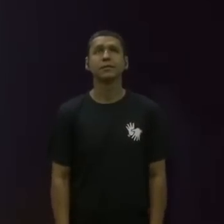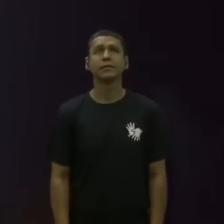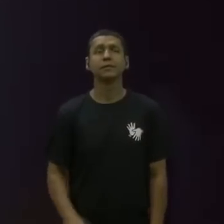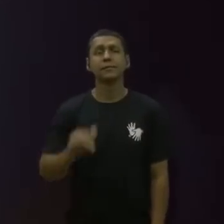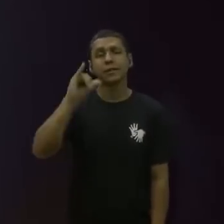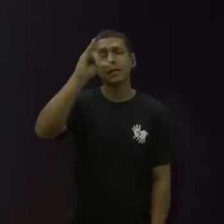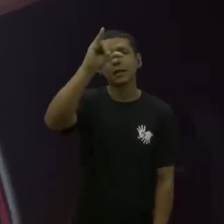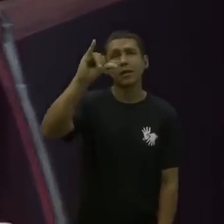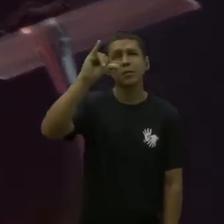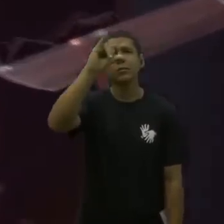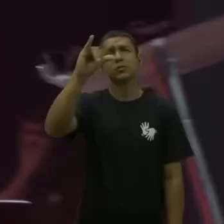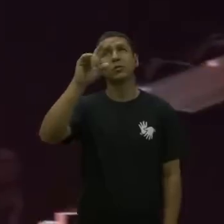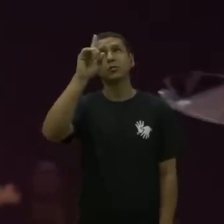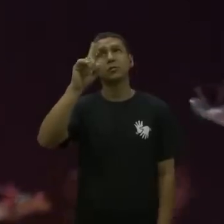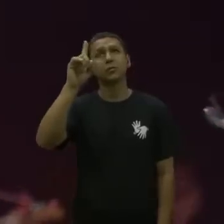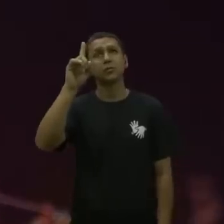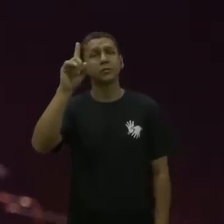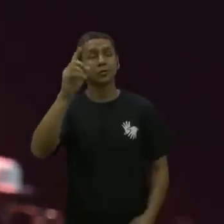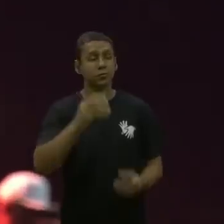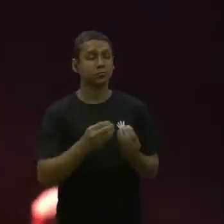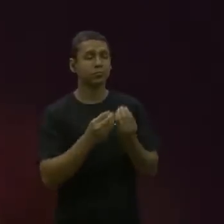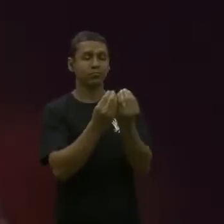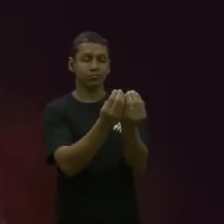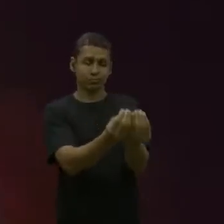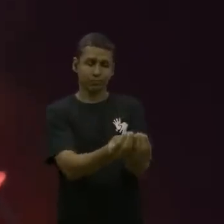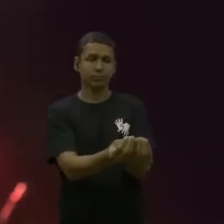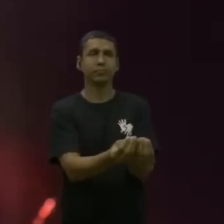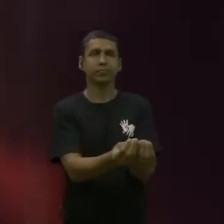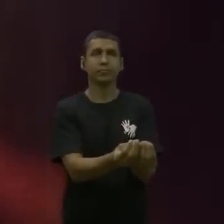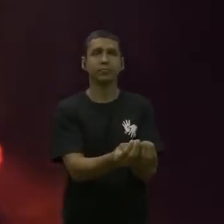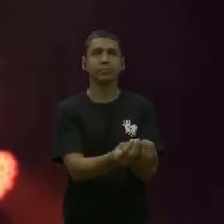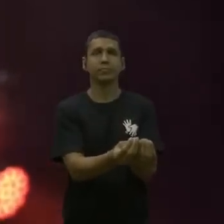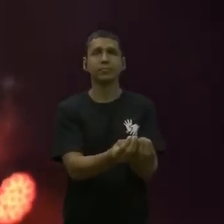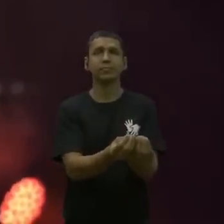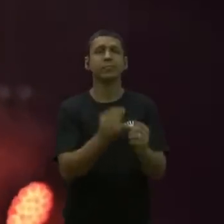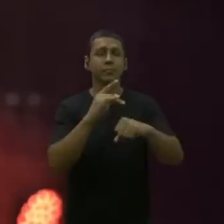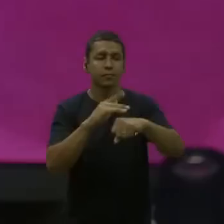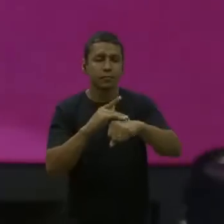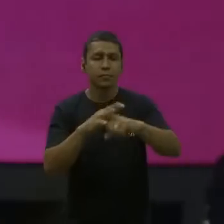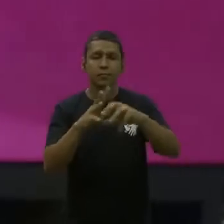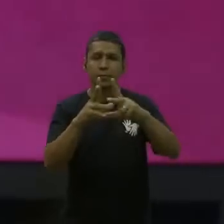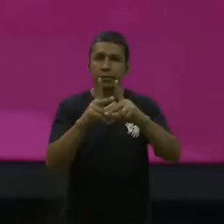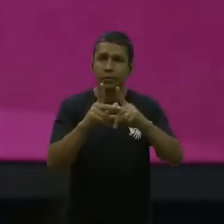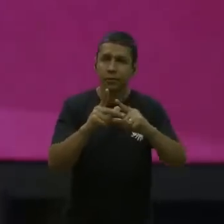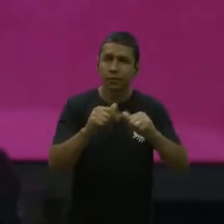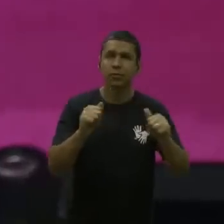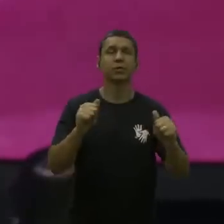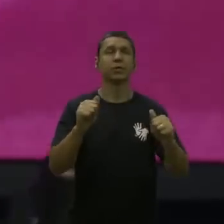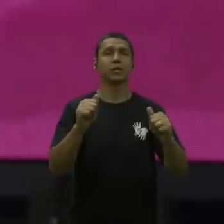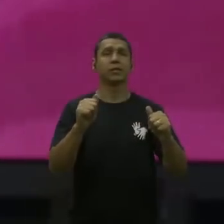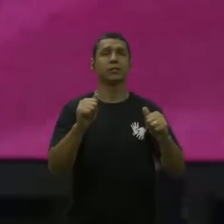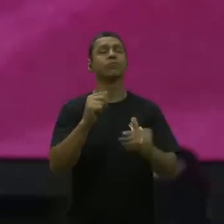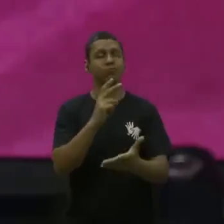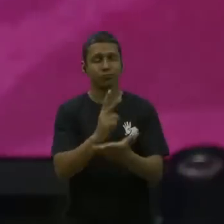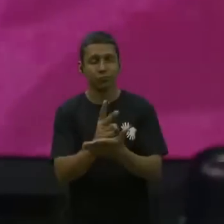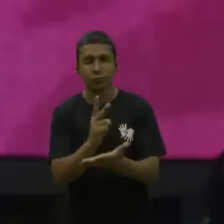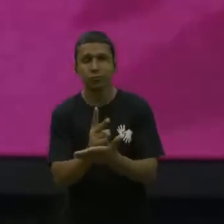A unção que Deus falou, que entregou na tua mão para curar pessoas, ainda está de pé.